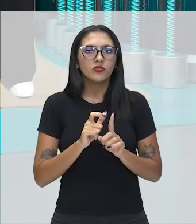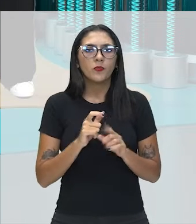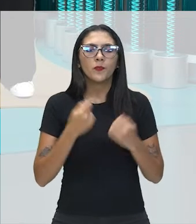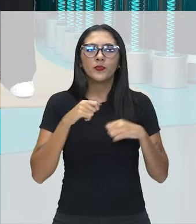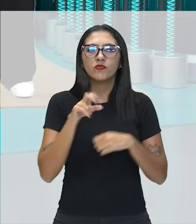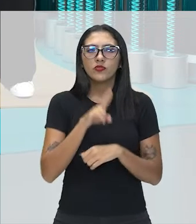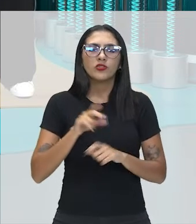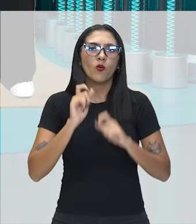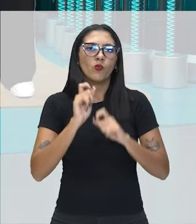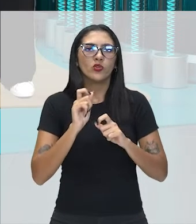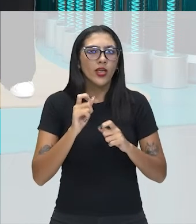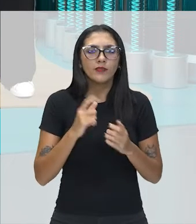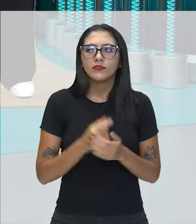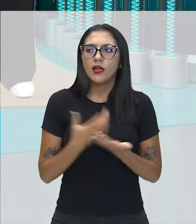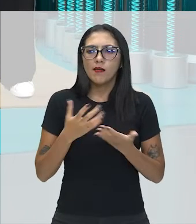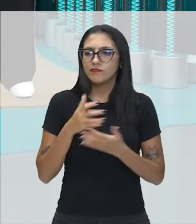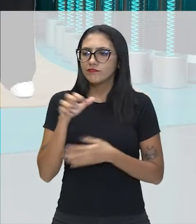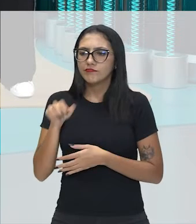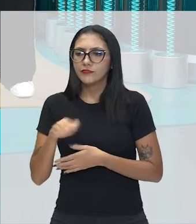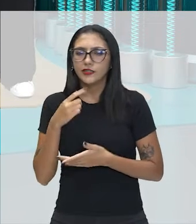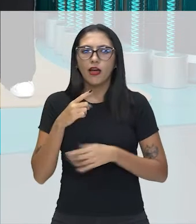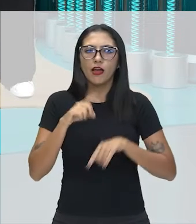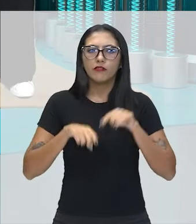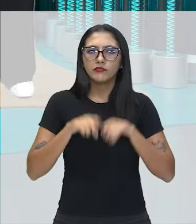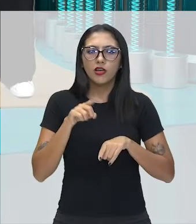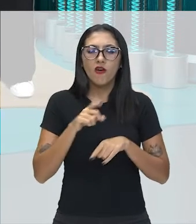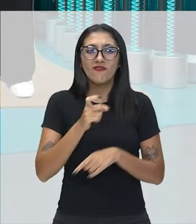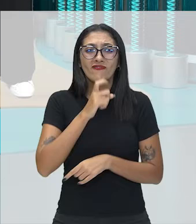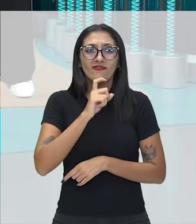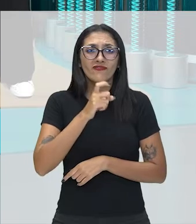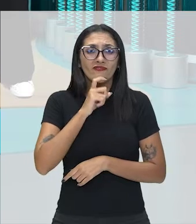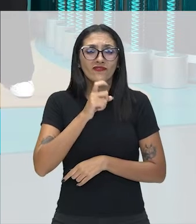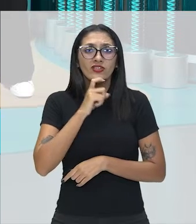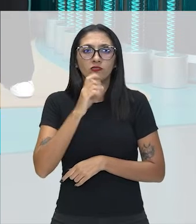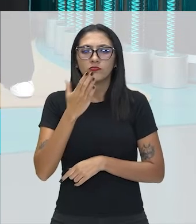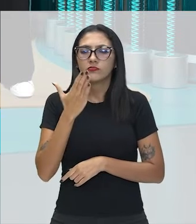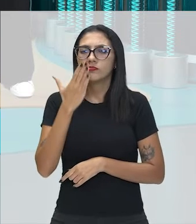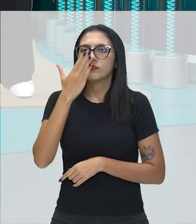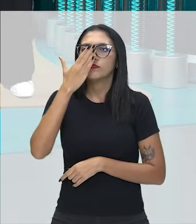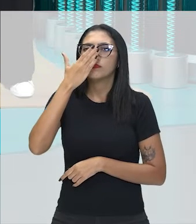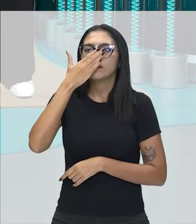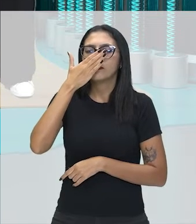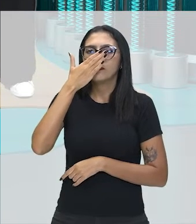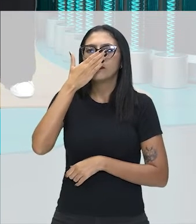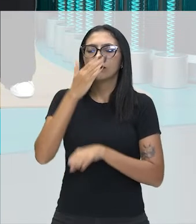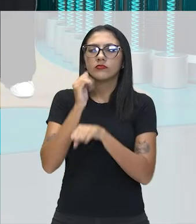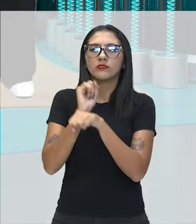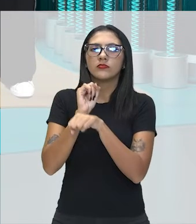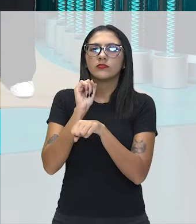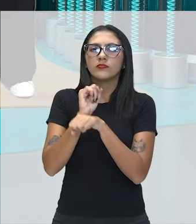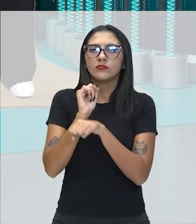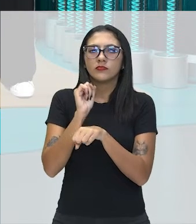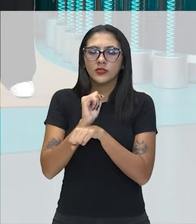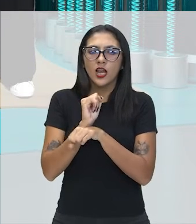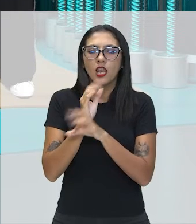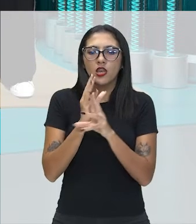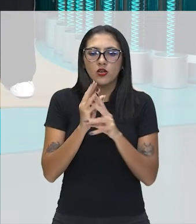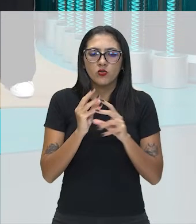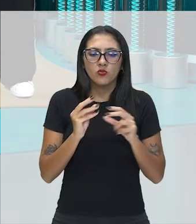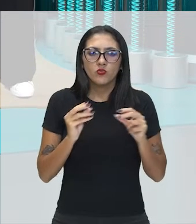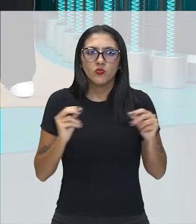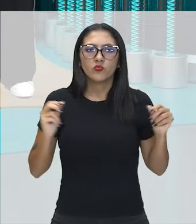ali nesse nariz para poder acontecer a vasoconstrição e aí, assim, impedir que